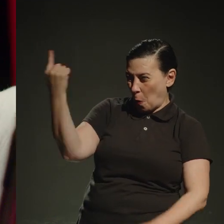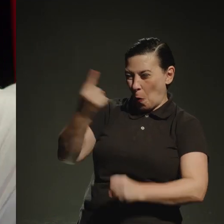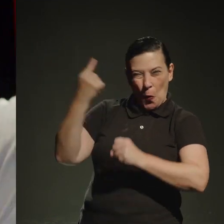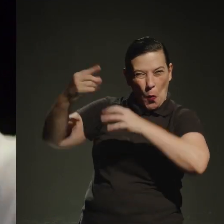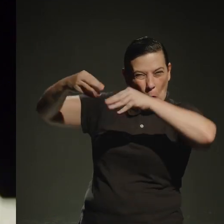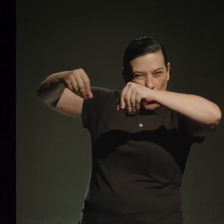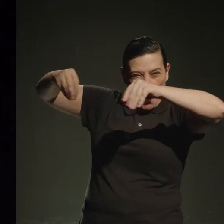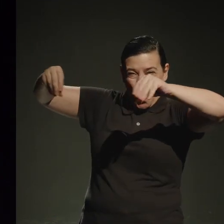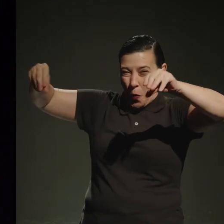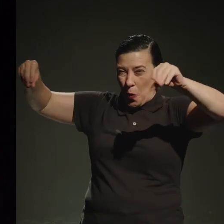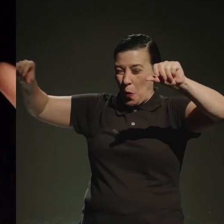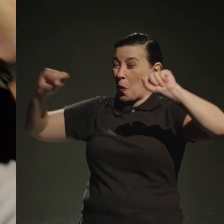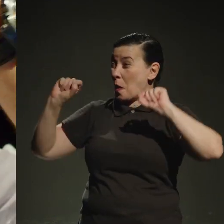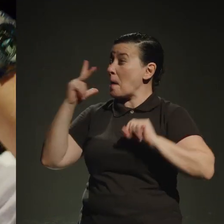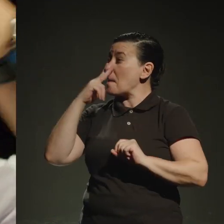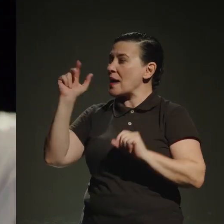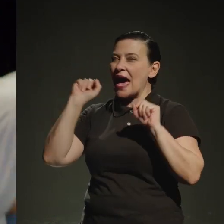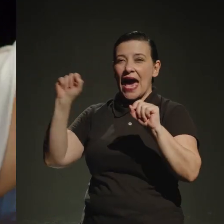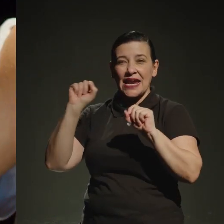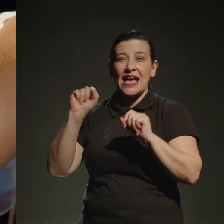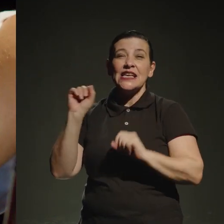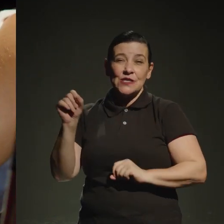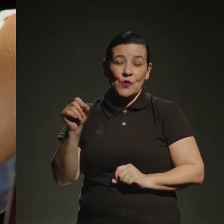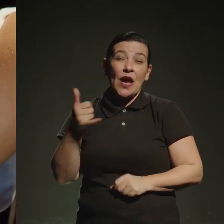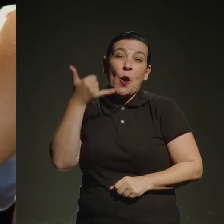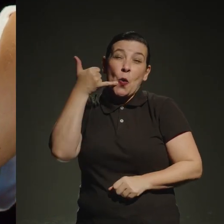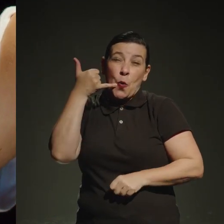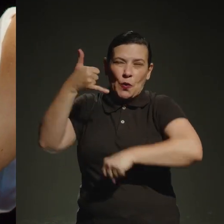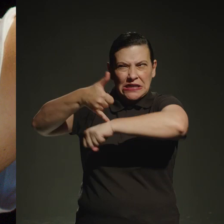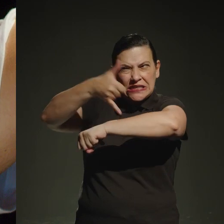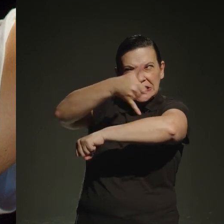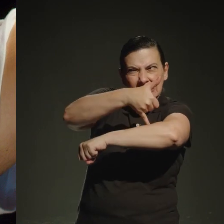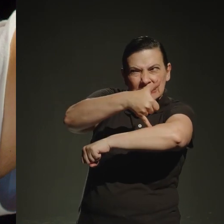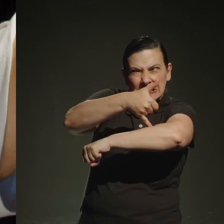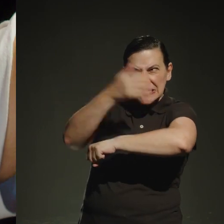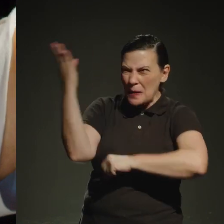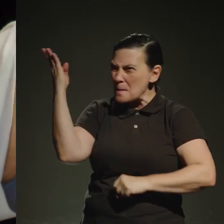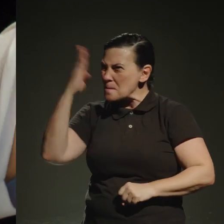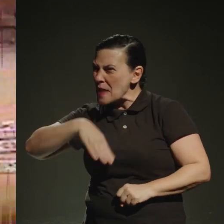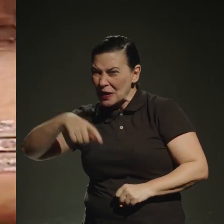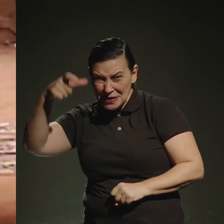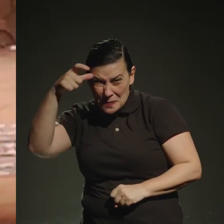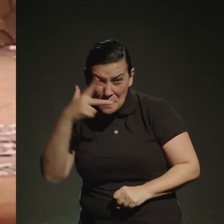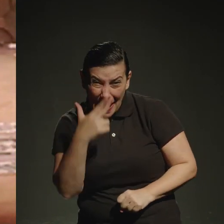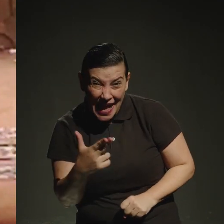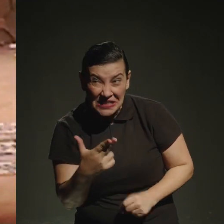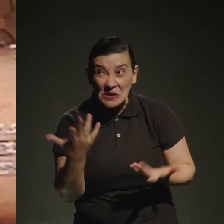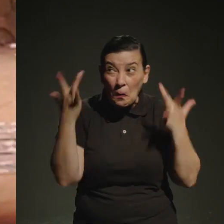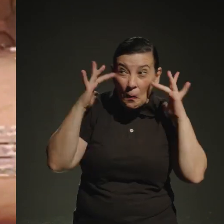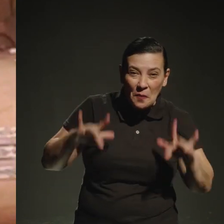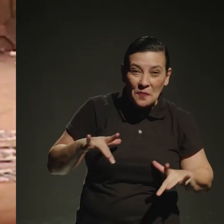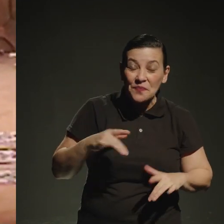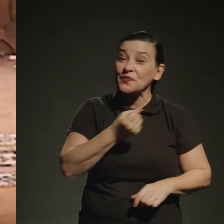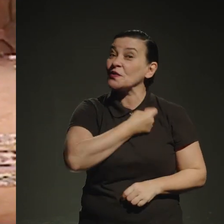Pocotó! Eu não disse? Lá naquela curva ergue-se um redemoinho de pó. E se não for o demo, nem